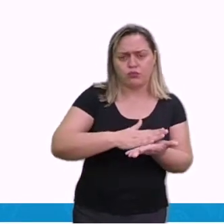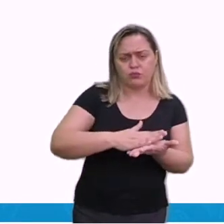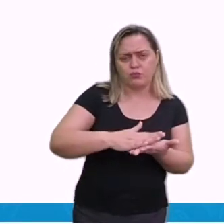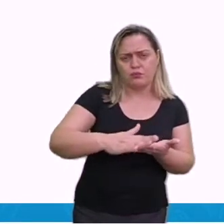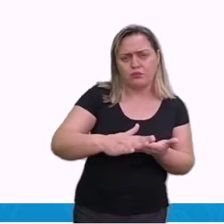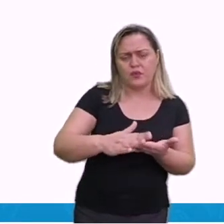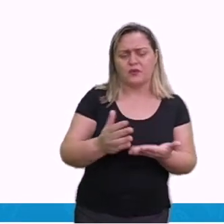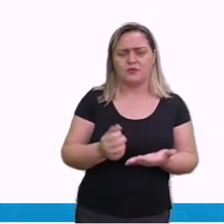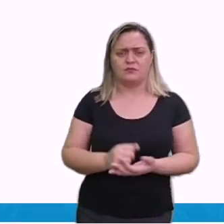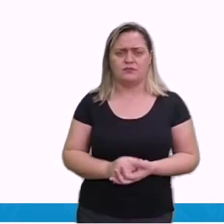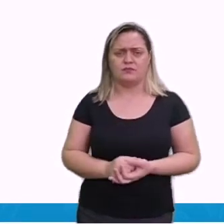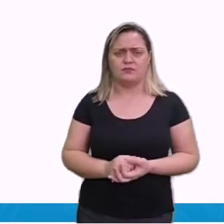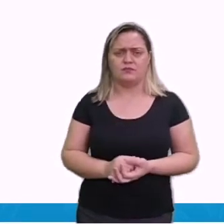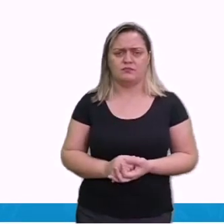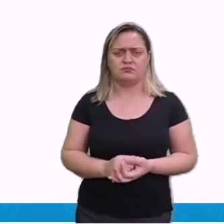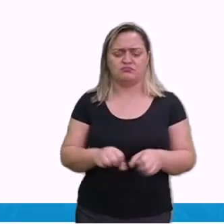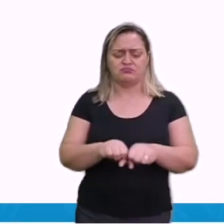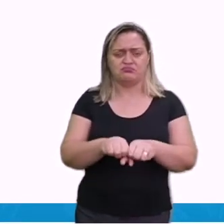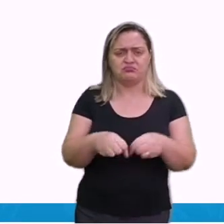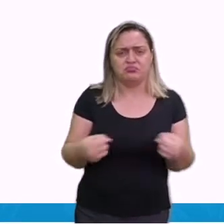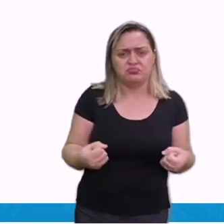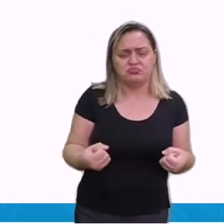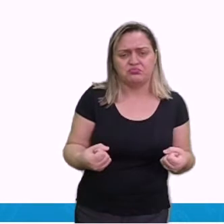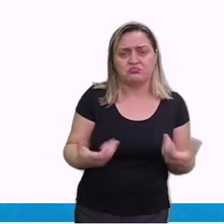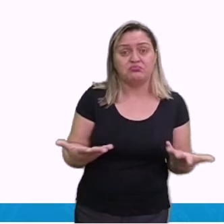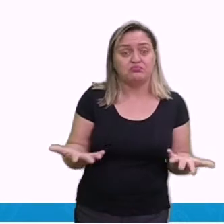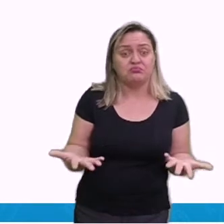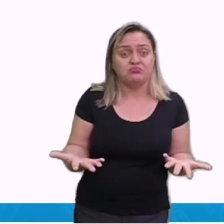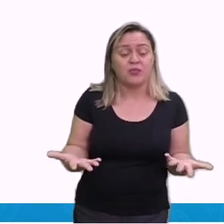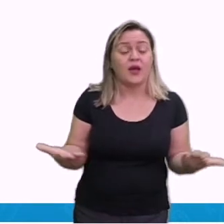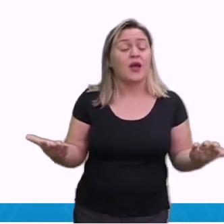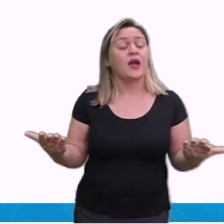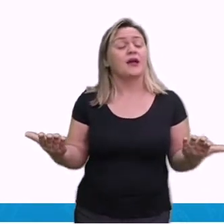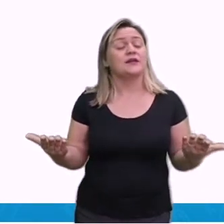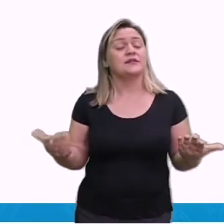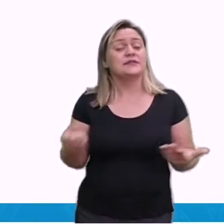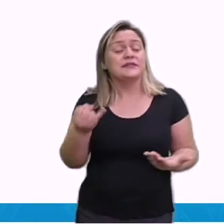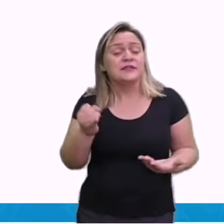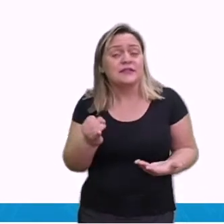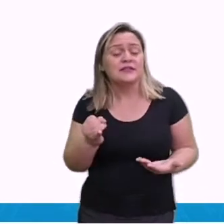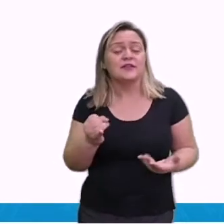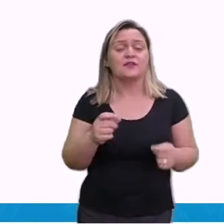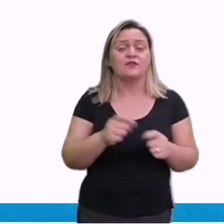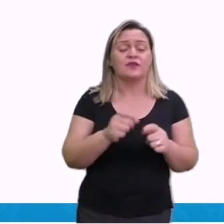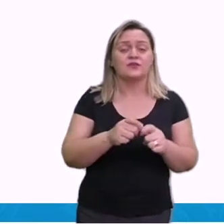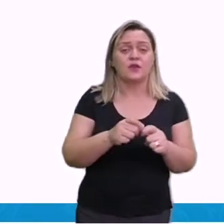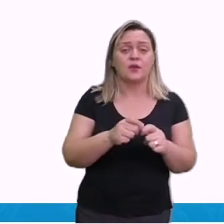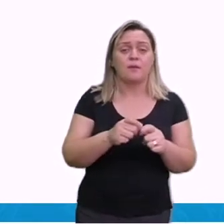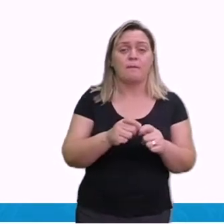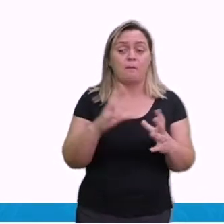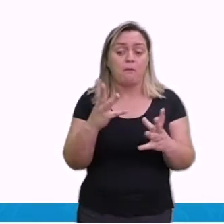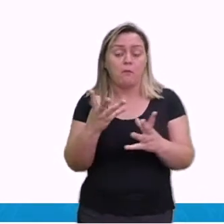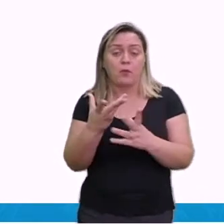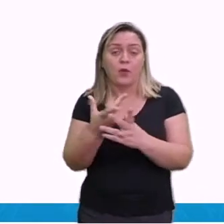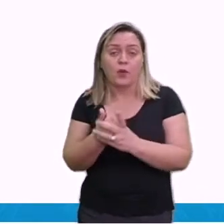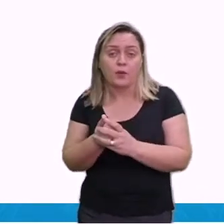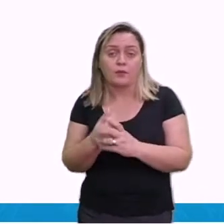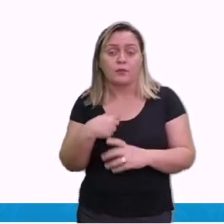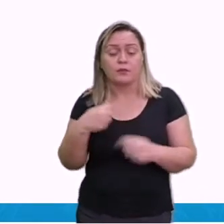quando eu passar para o plural, eu preciso passar todas as palavras que se referem ao aparador. Por